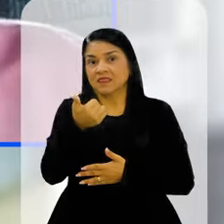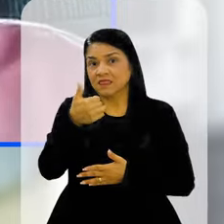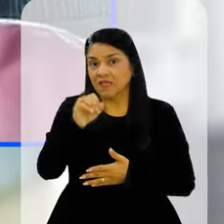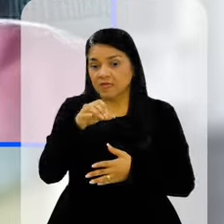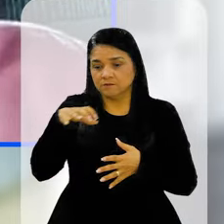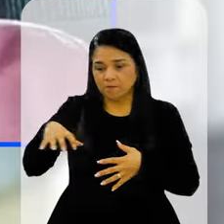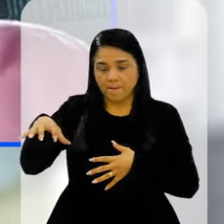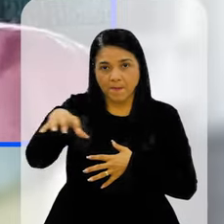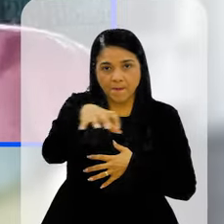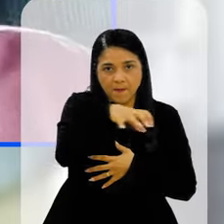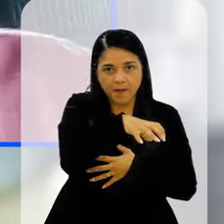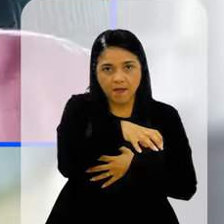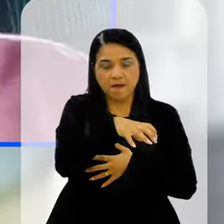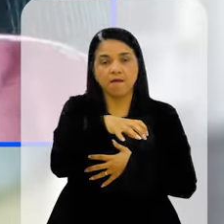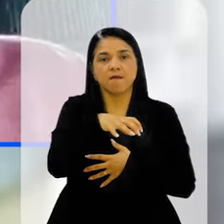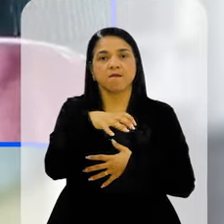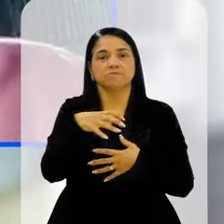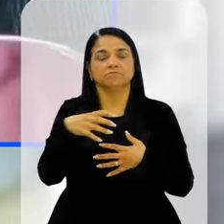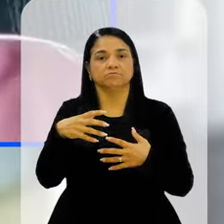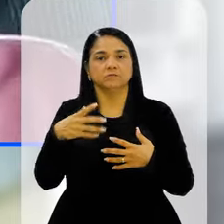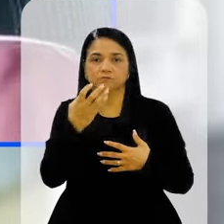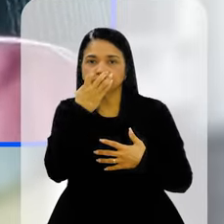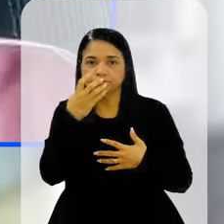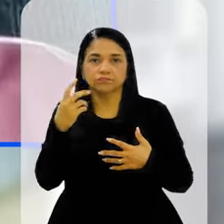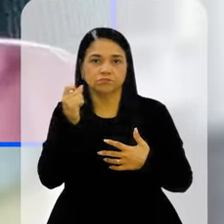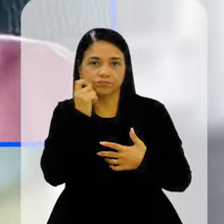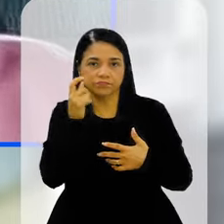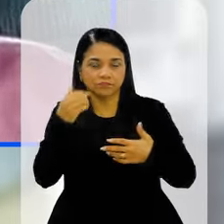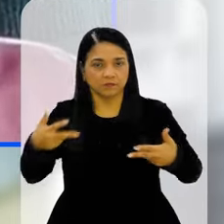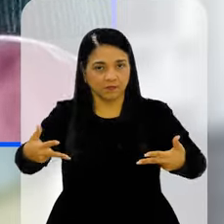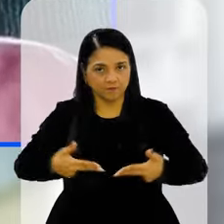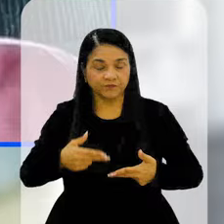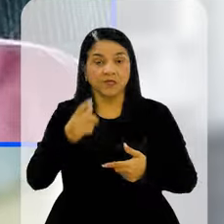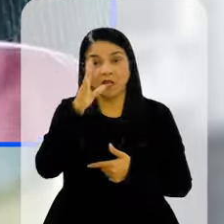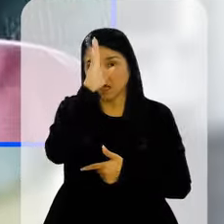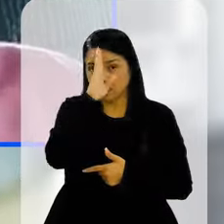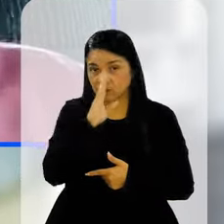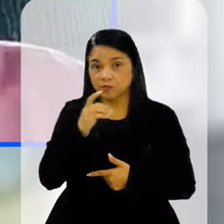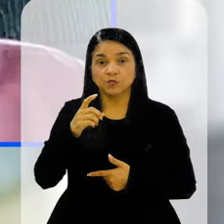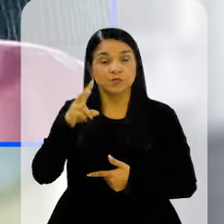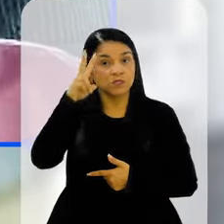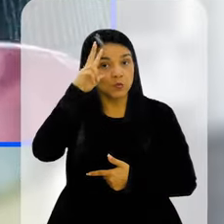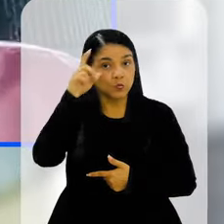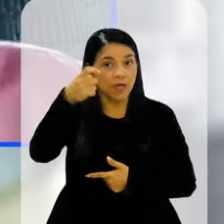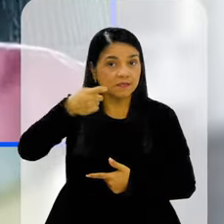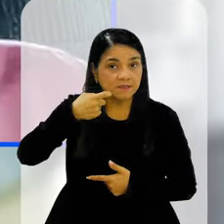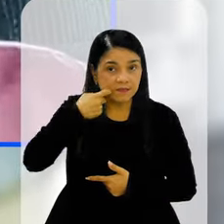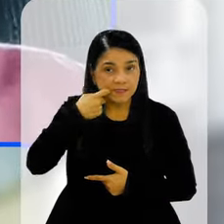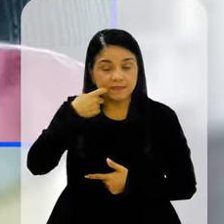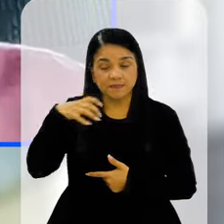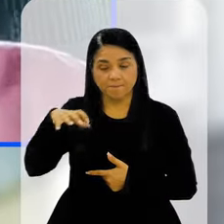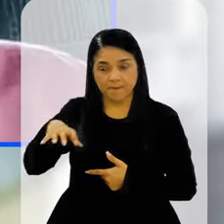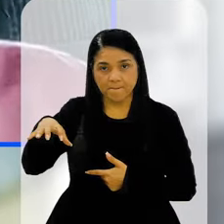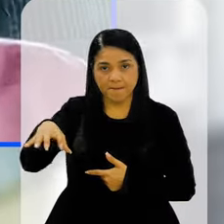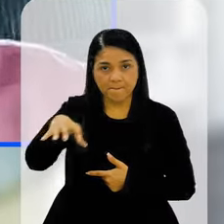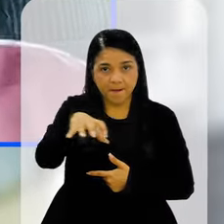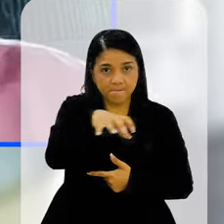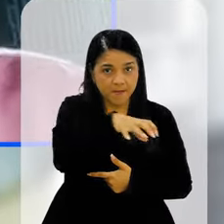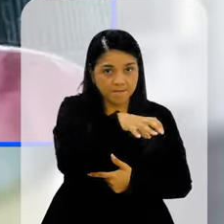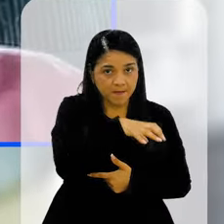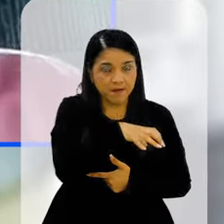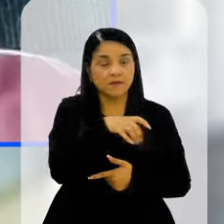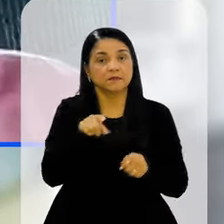em que a gente fazia gestão, 10 postos de castração inteiramente gratuitos, de segunda a